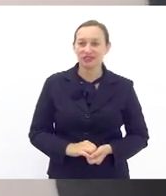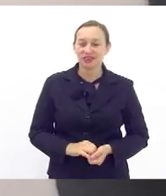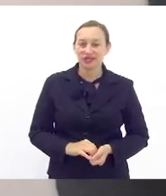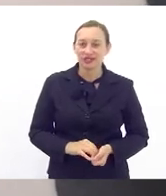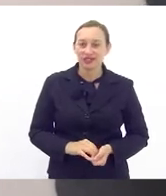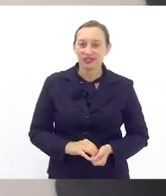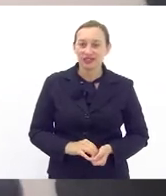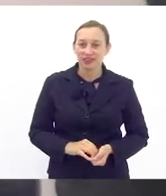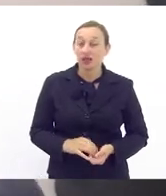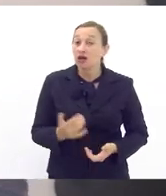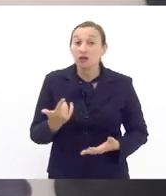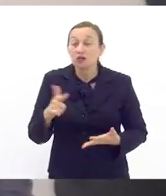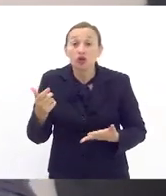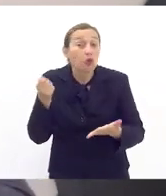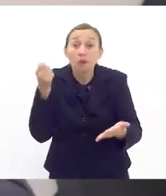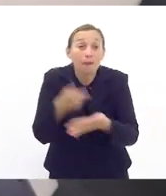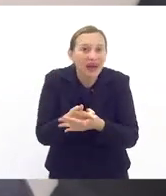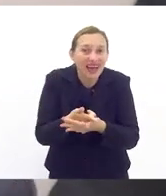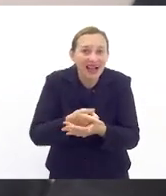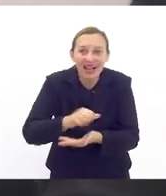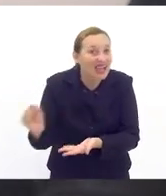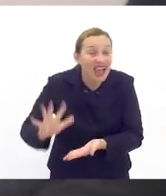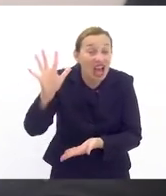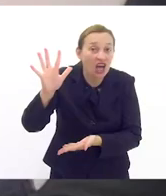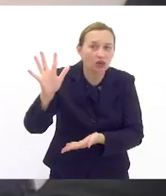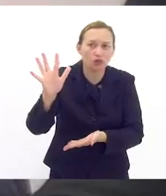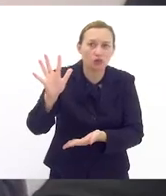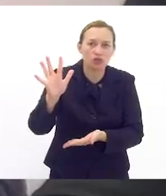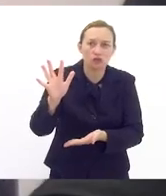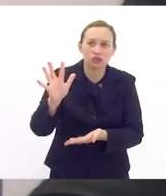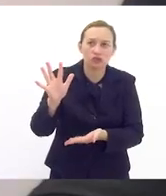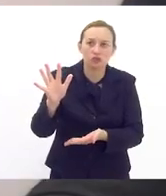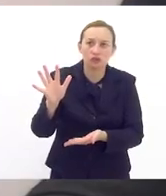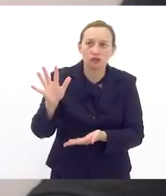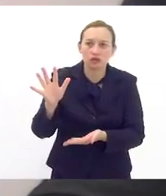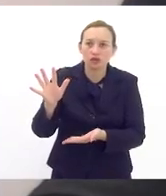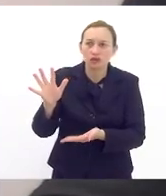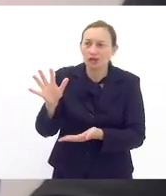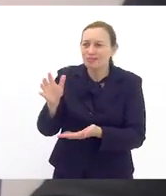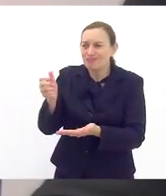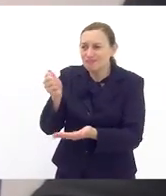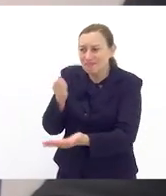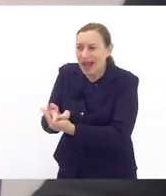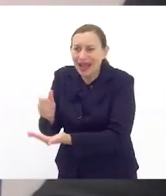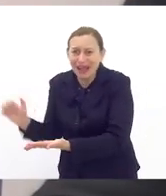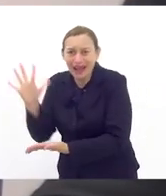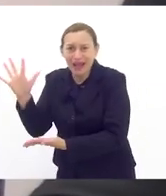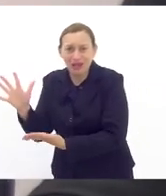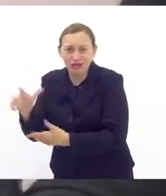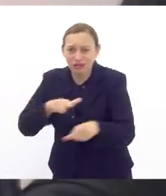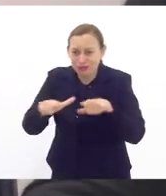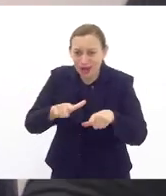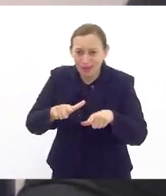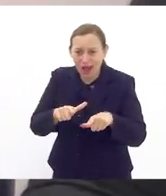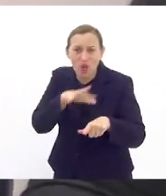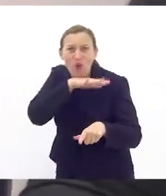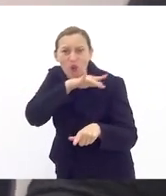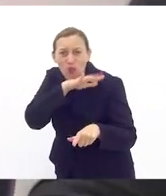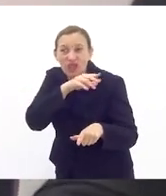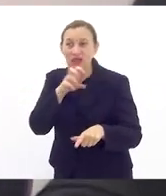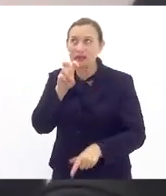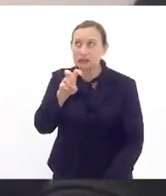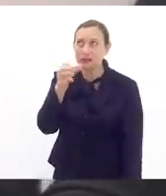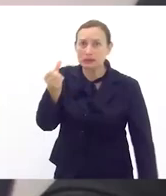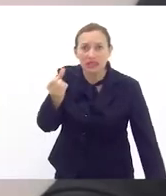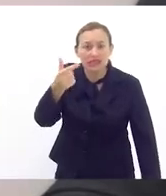não dá para pagar caro além de pagar caro Você tem um não tem serviço decente fica cinco seis